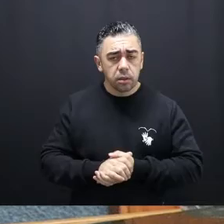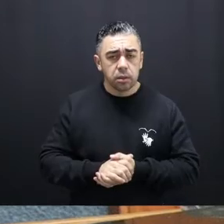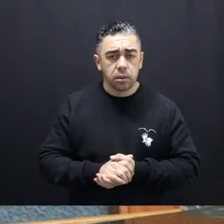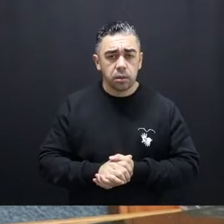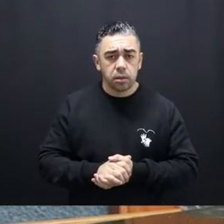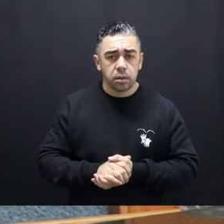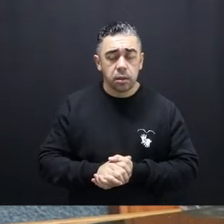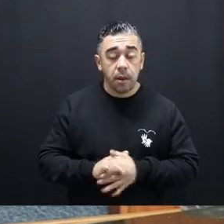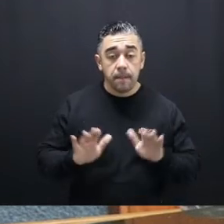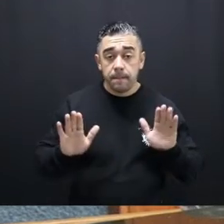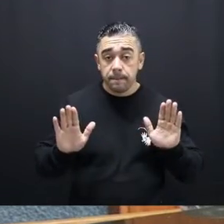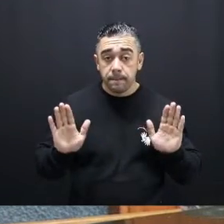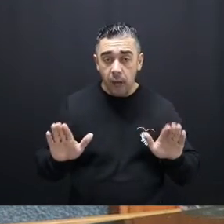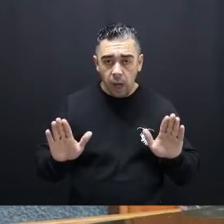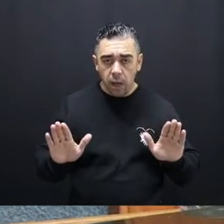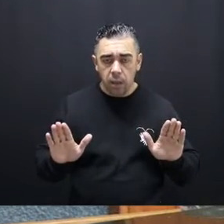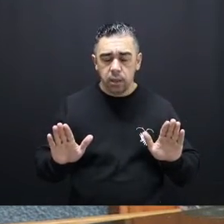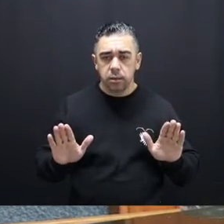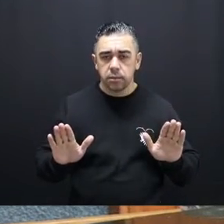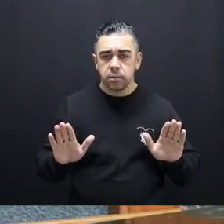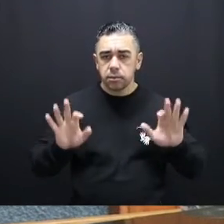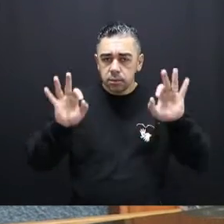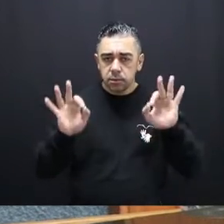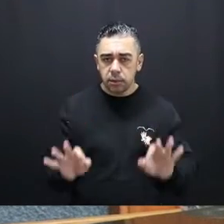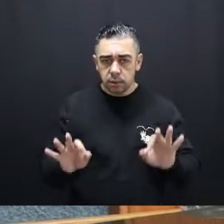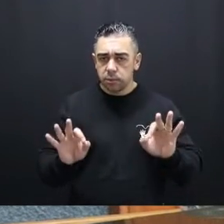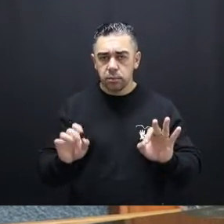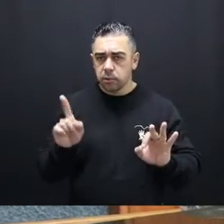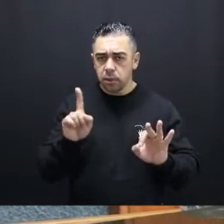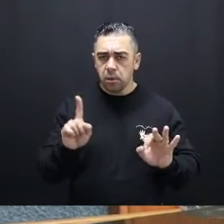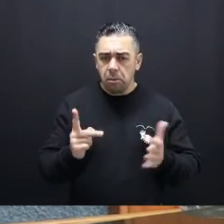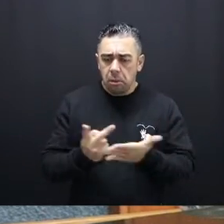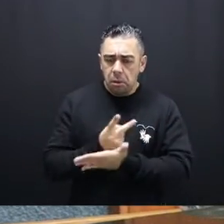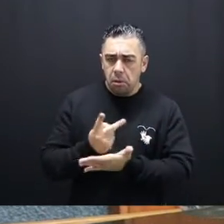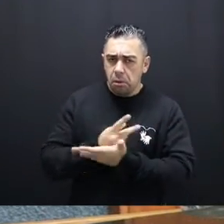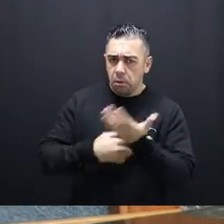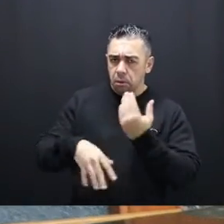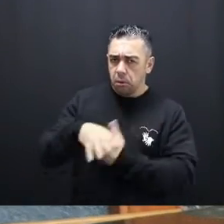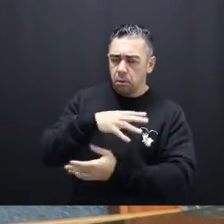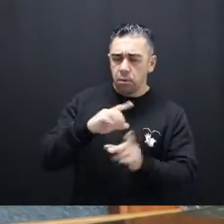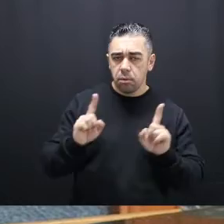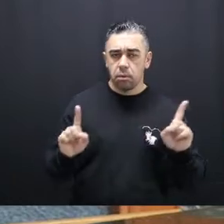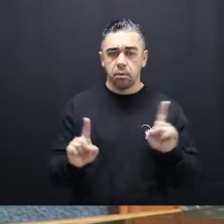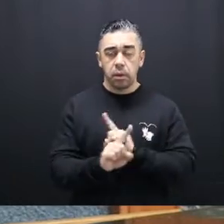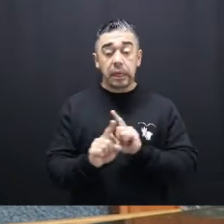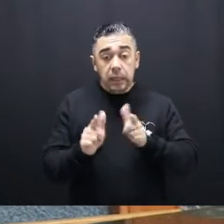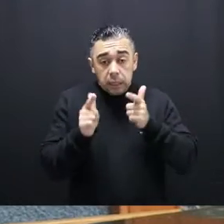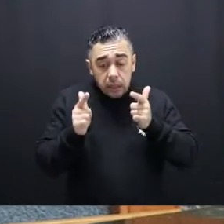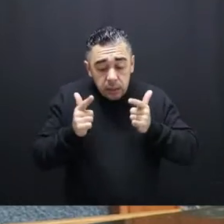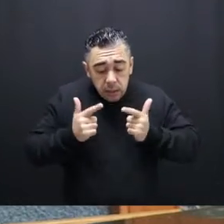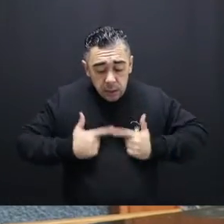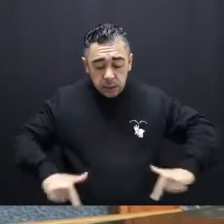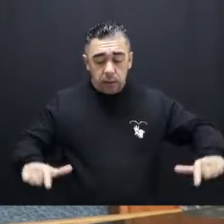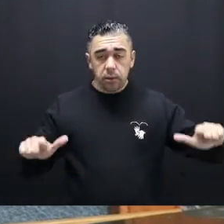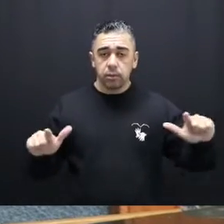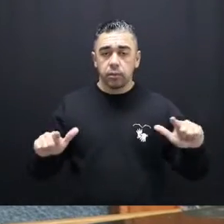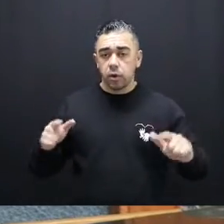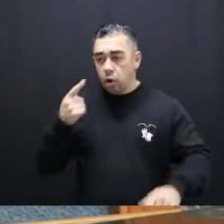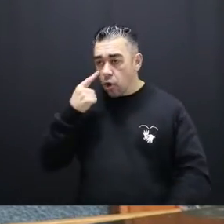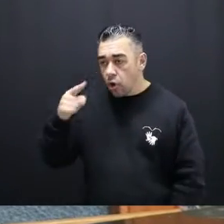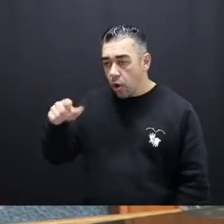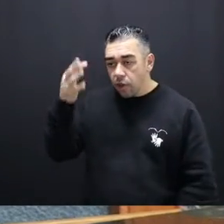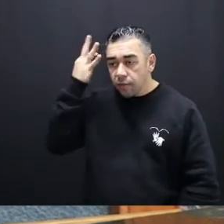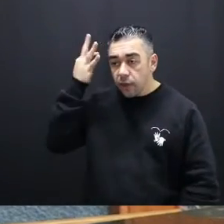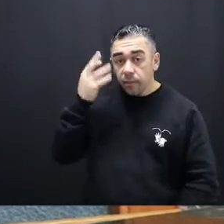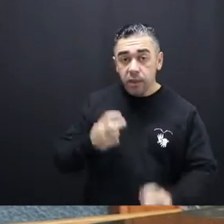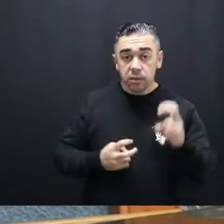É sim tá Passos sempre a passo sem jogando Limpo aqui o veneno consegui